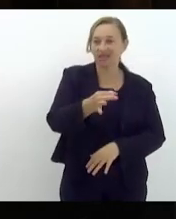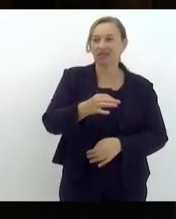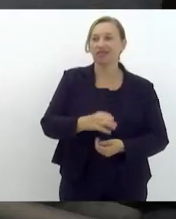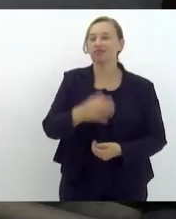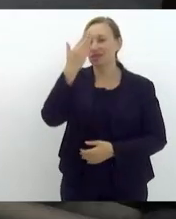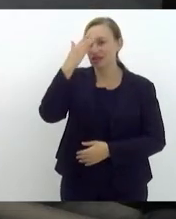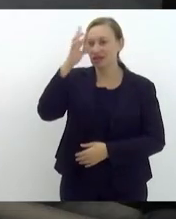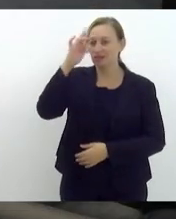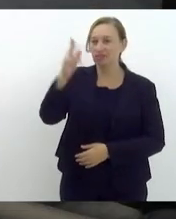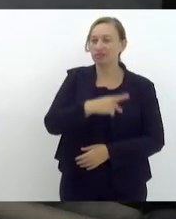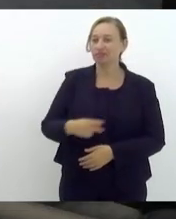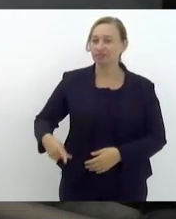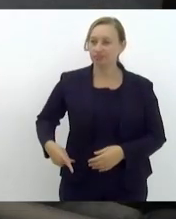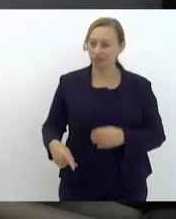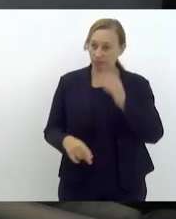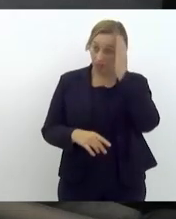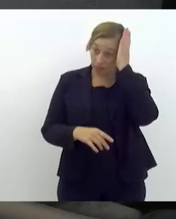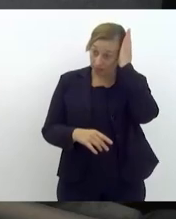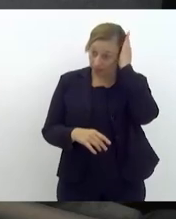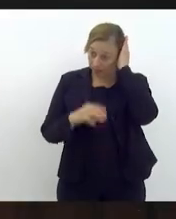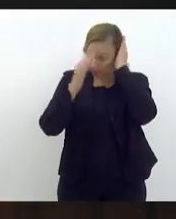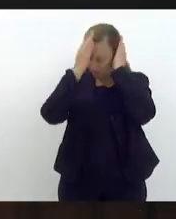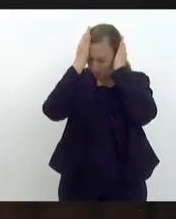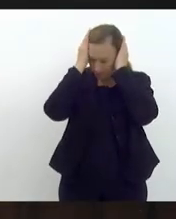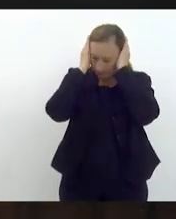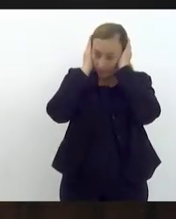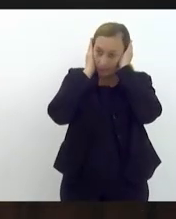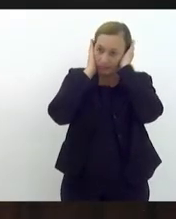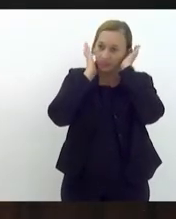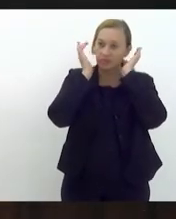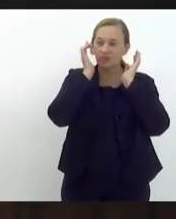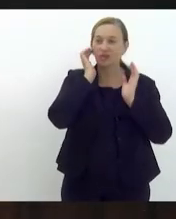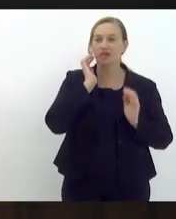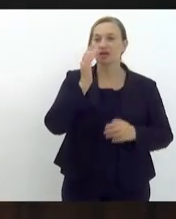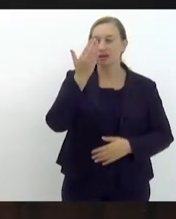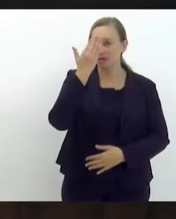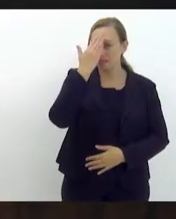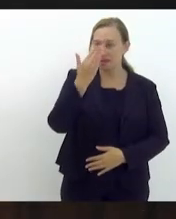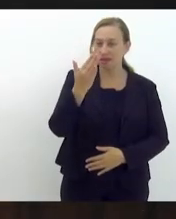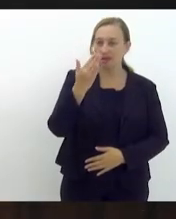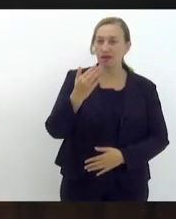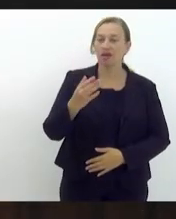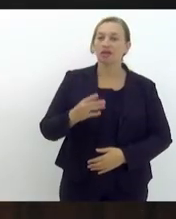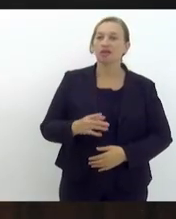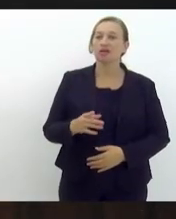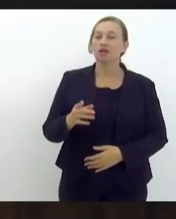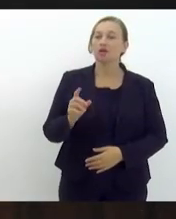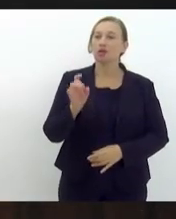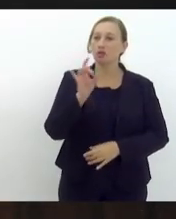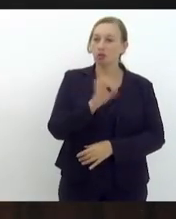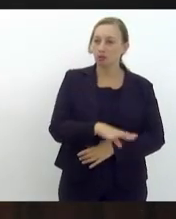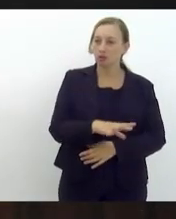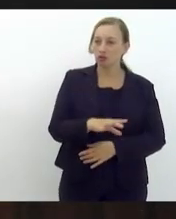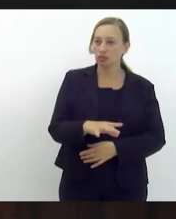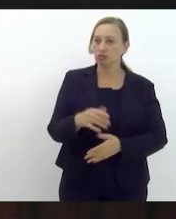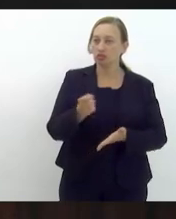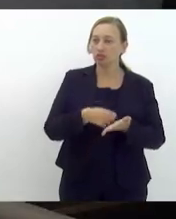senhor presidente Obrigado Deputado Morais último morador escrito Professor Josemar